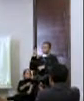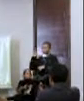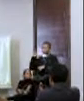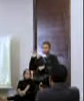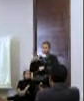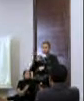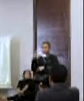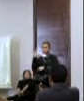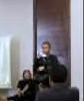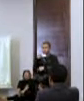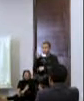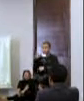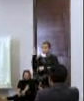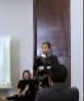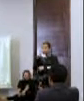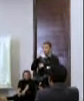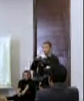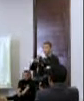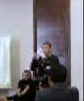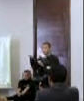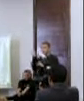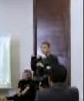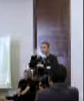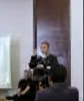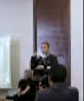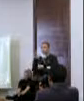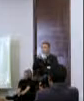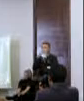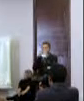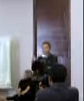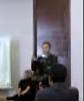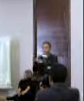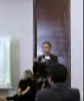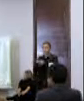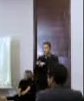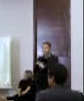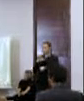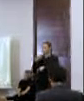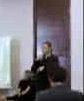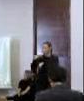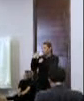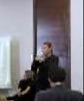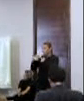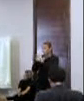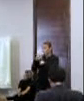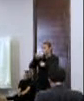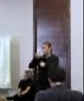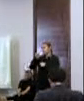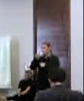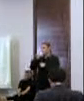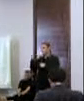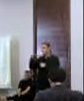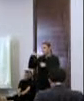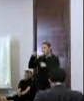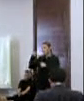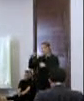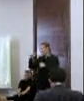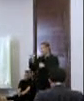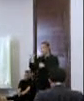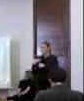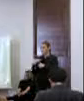eu vou contar daqui a pouquinho, né? O meu querido, meu queridíssimo Luiz Antônio Camargo, que mais do que um amigo, é um